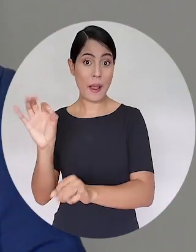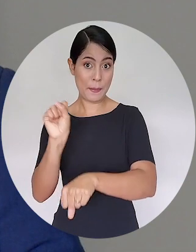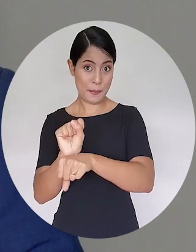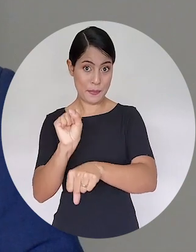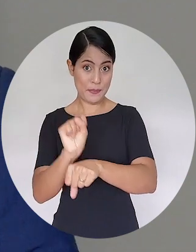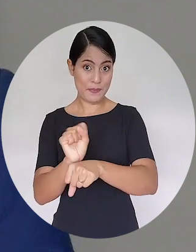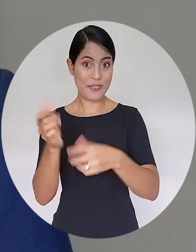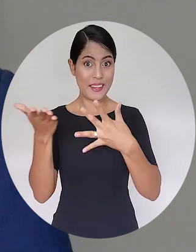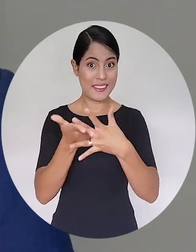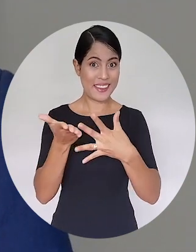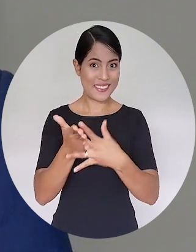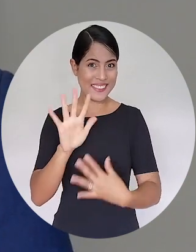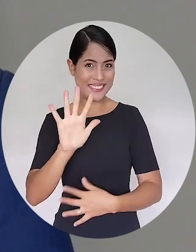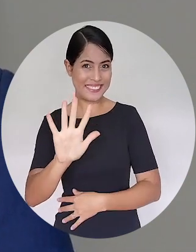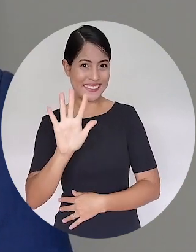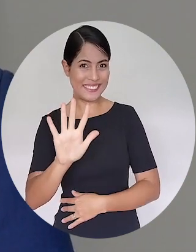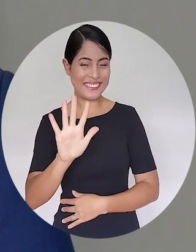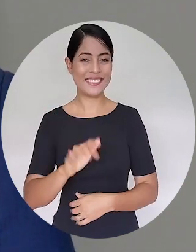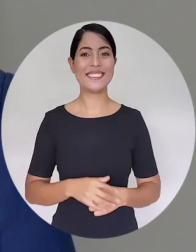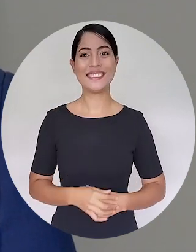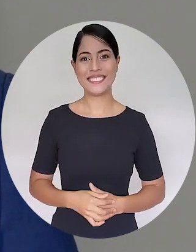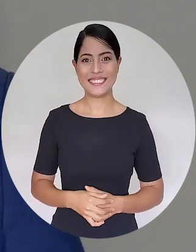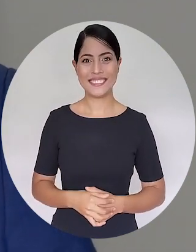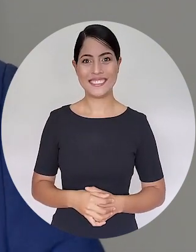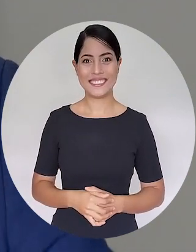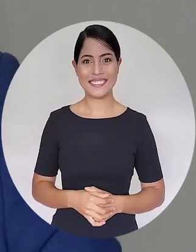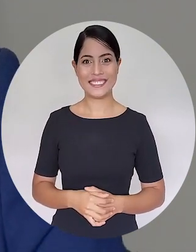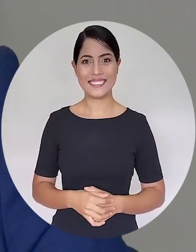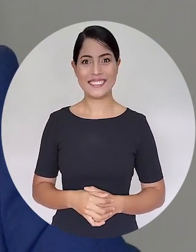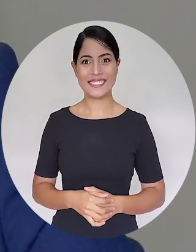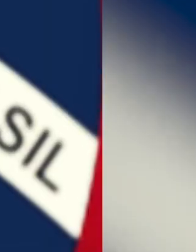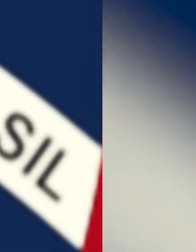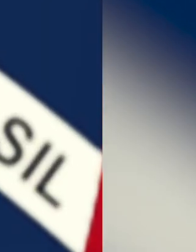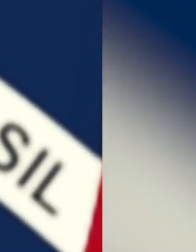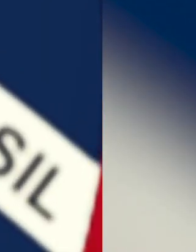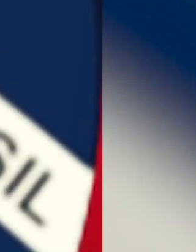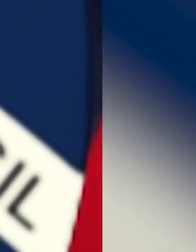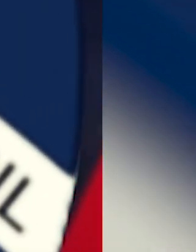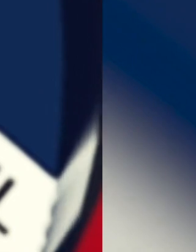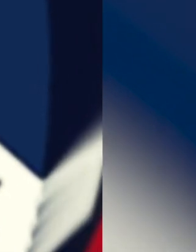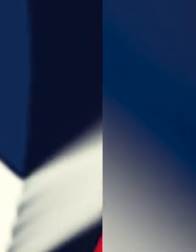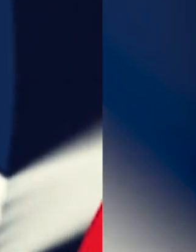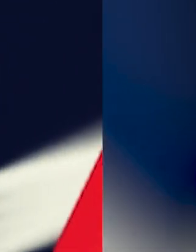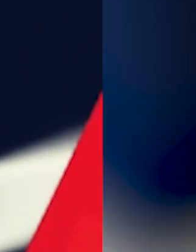breve intervalo. E você já sabe, é rapidinho. Não saia daí.